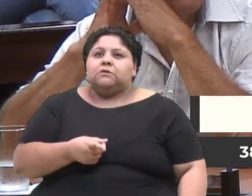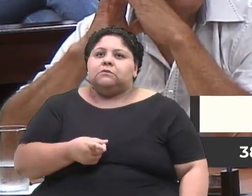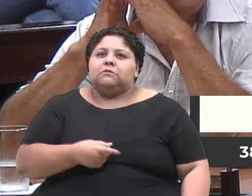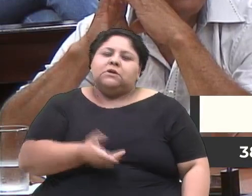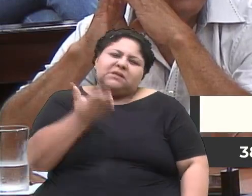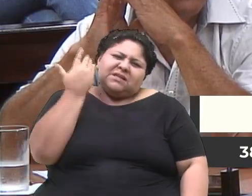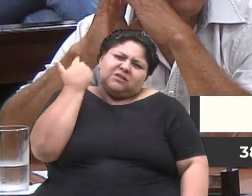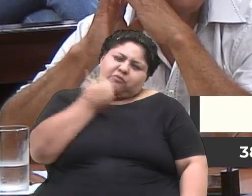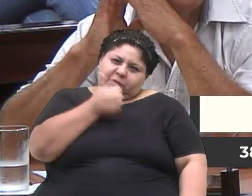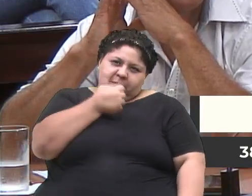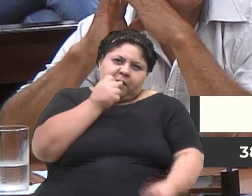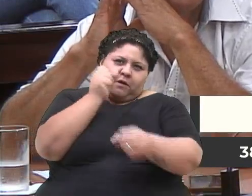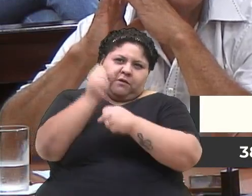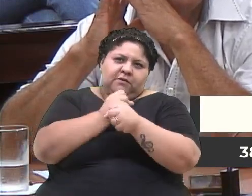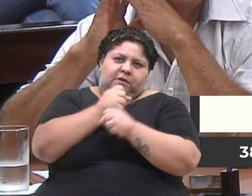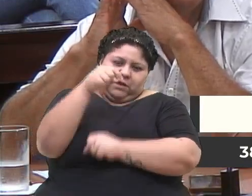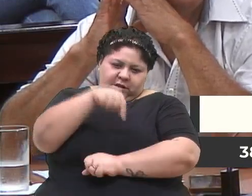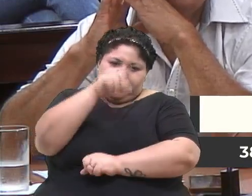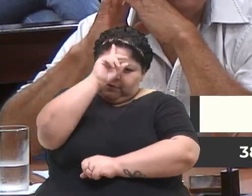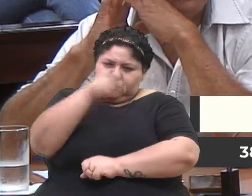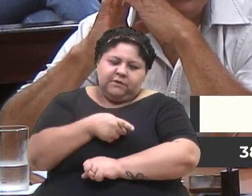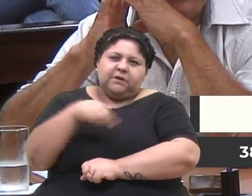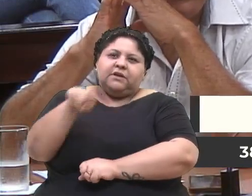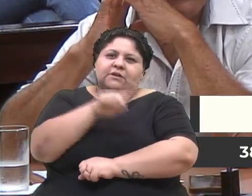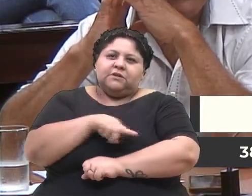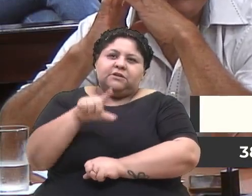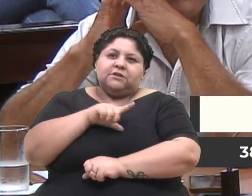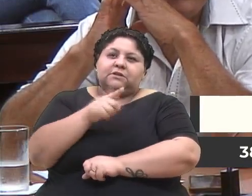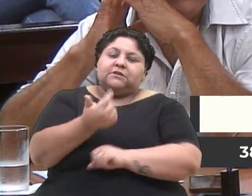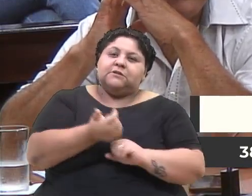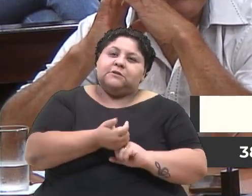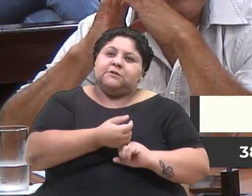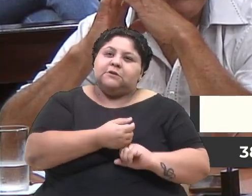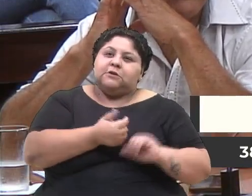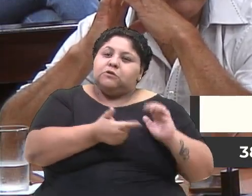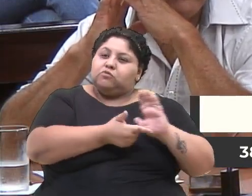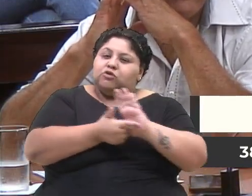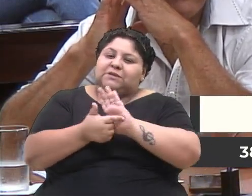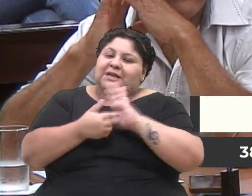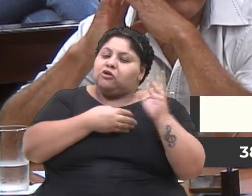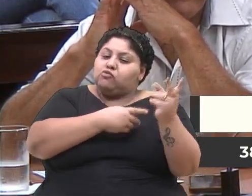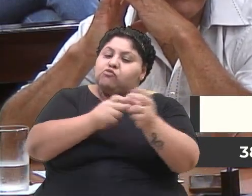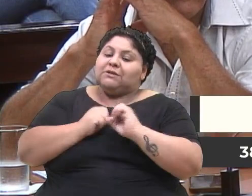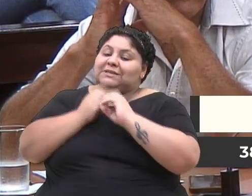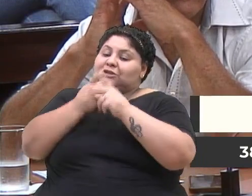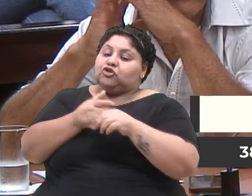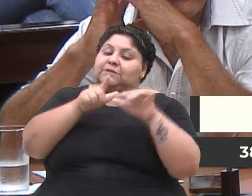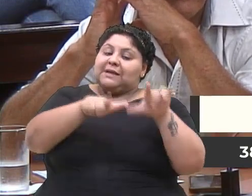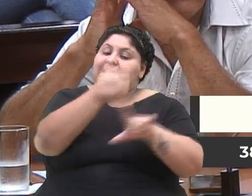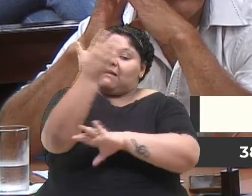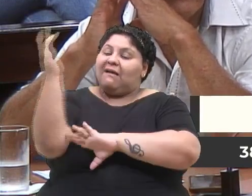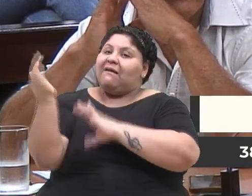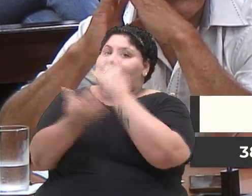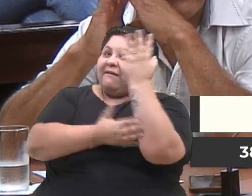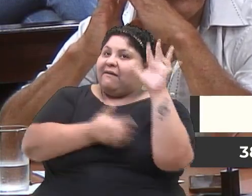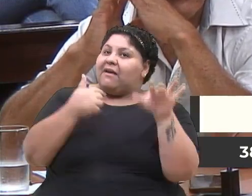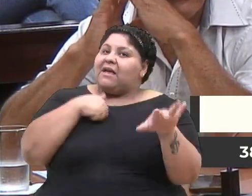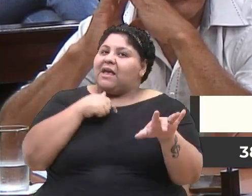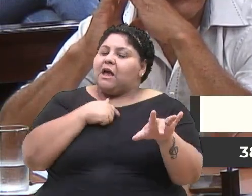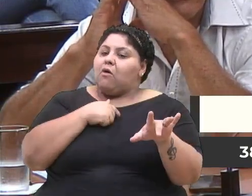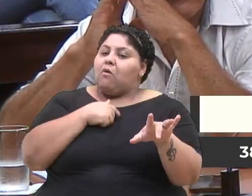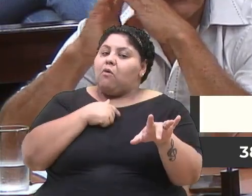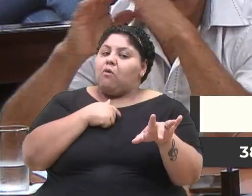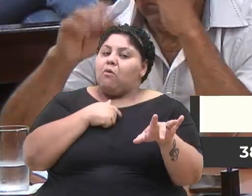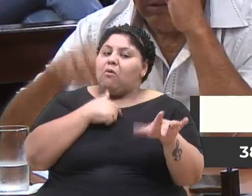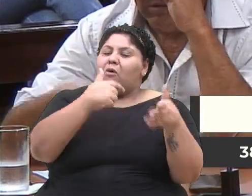primeiro ano aqui do meu mandato, a gente tem destacado muitas ações na área do meio ambiente. E eu fui procurado no início